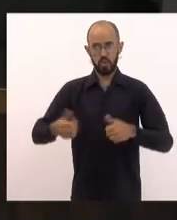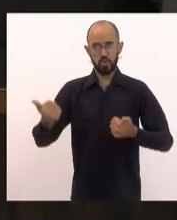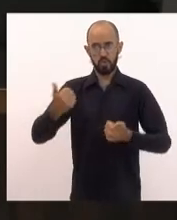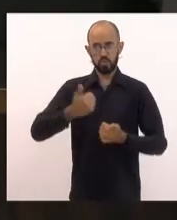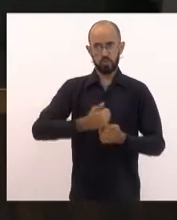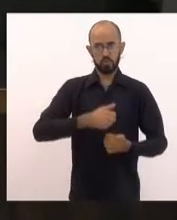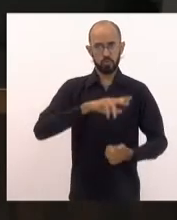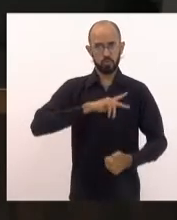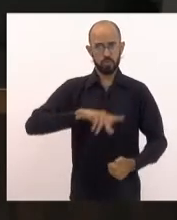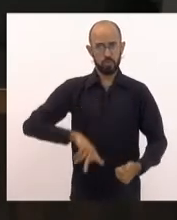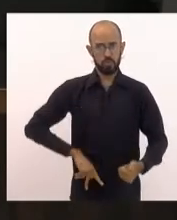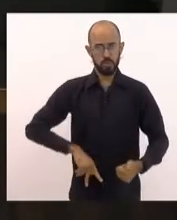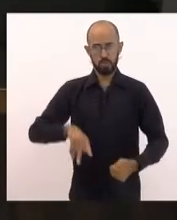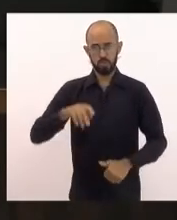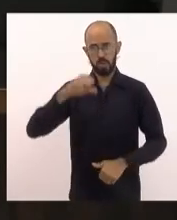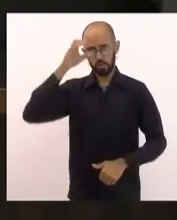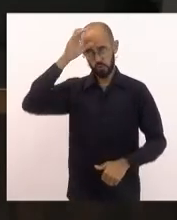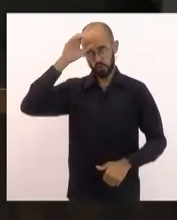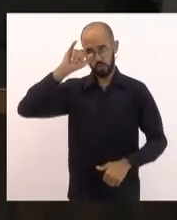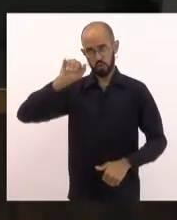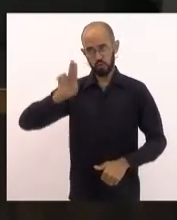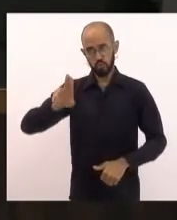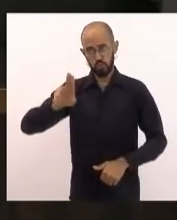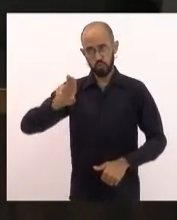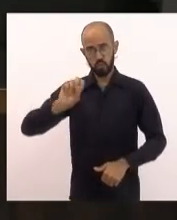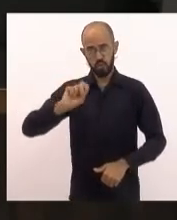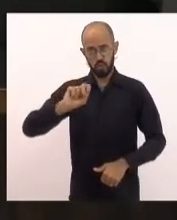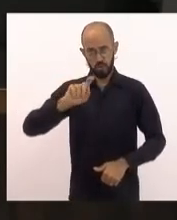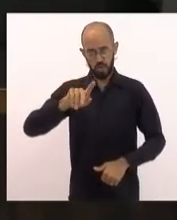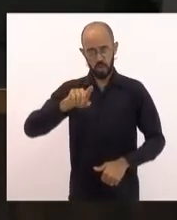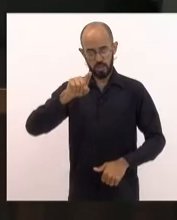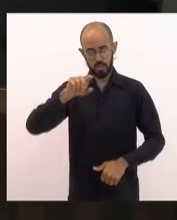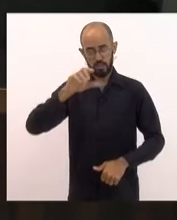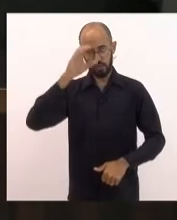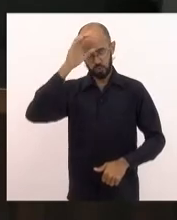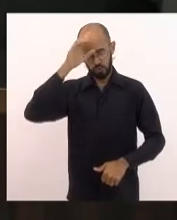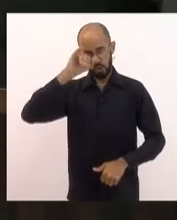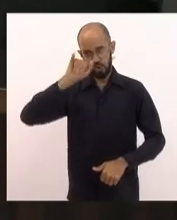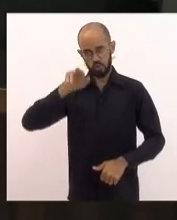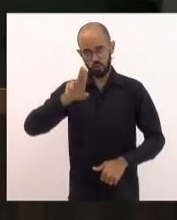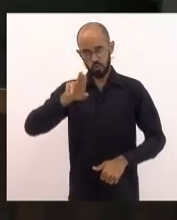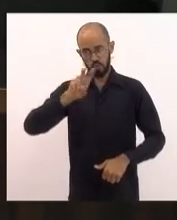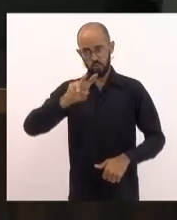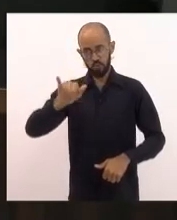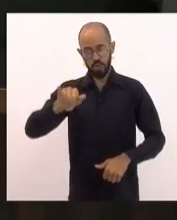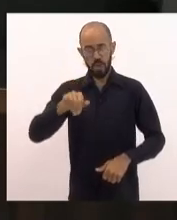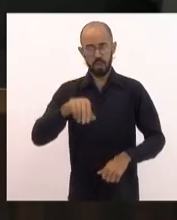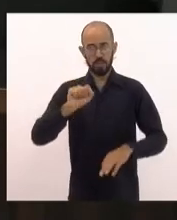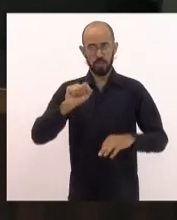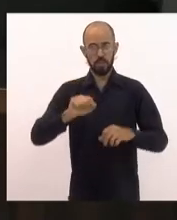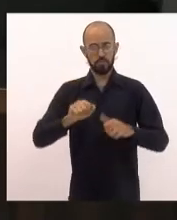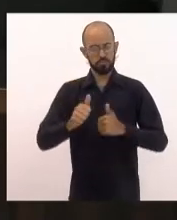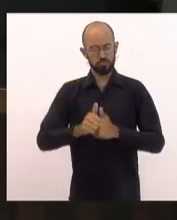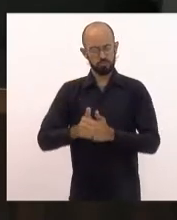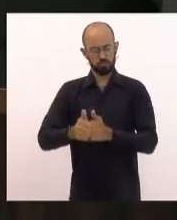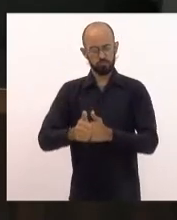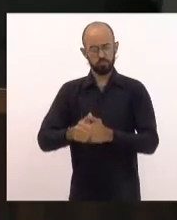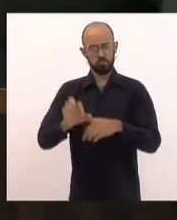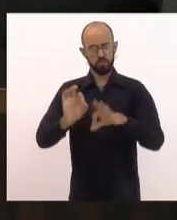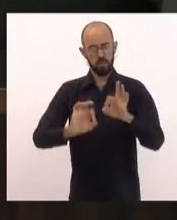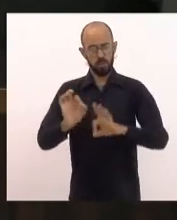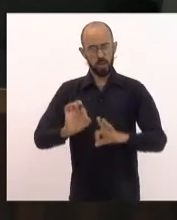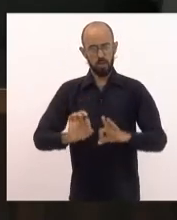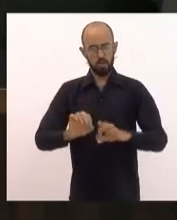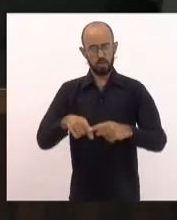Ju. Tá, tia? Vossa Excelência vai conduzir pela ordem final e